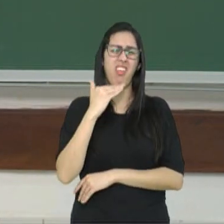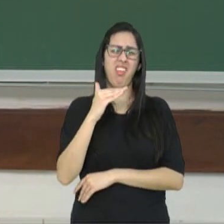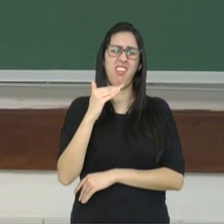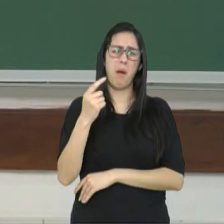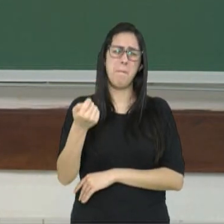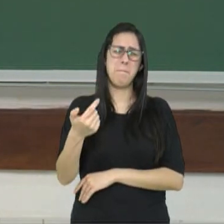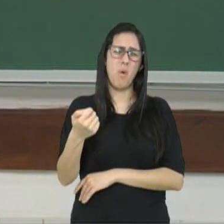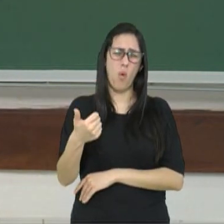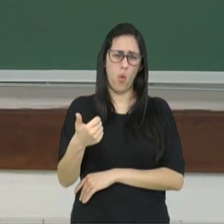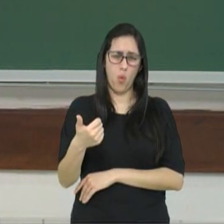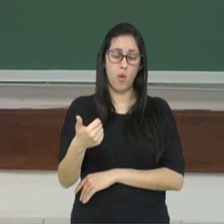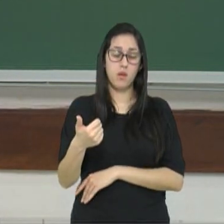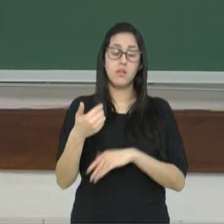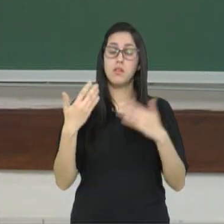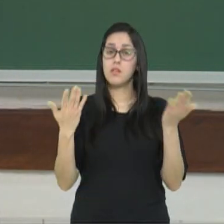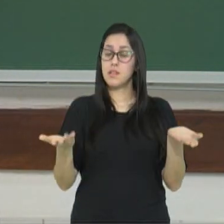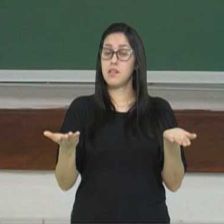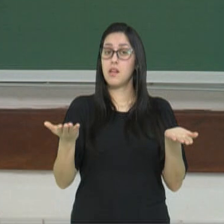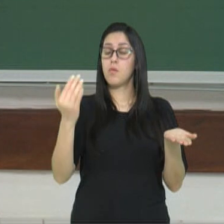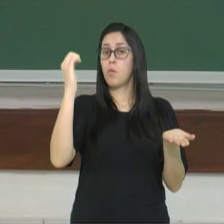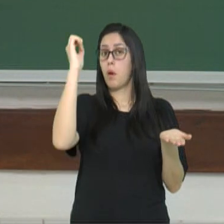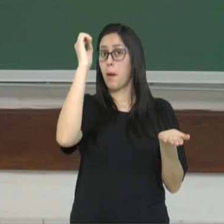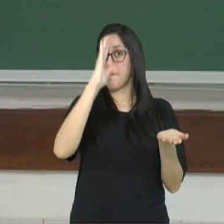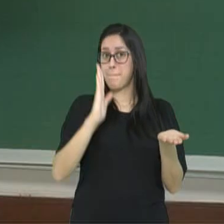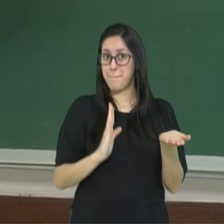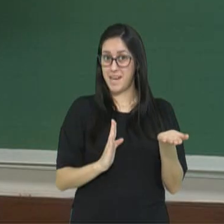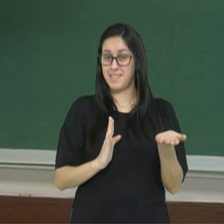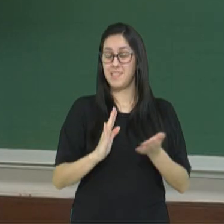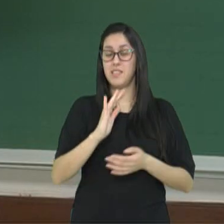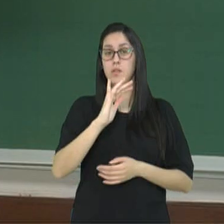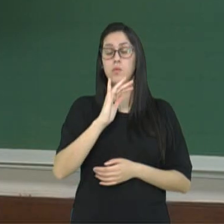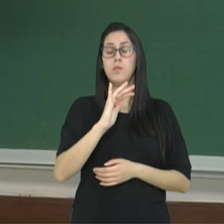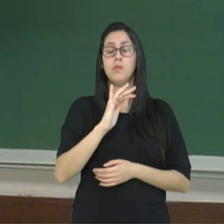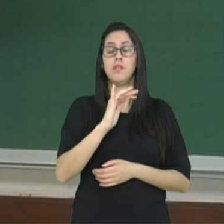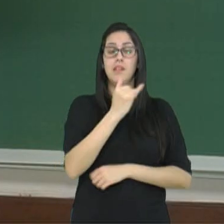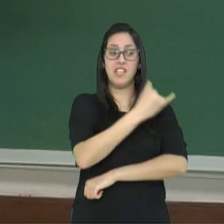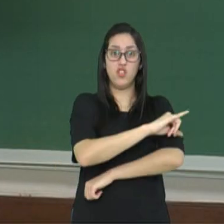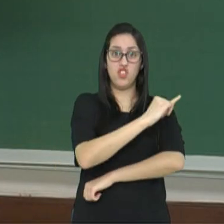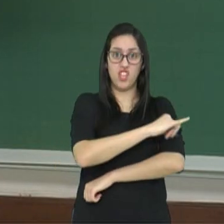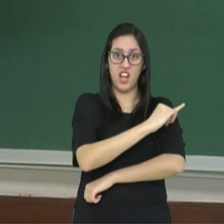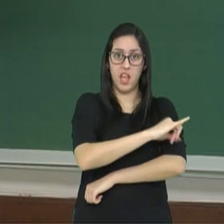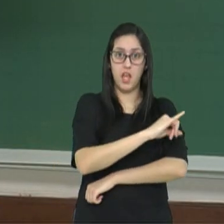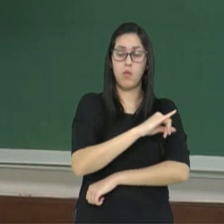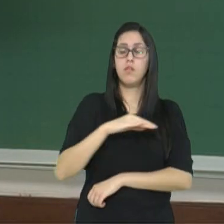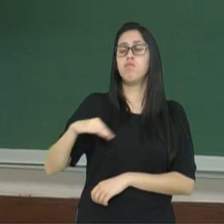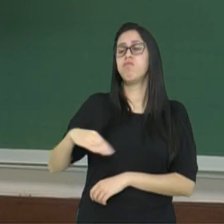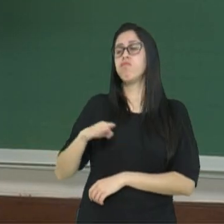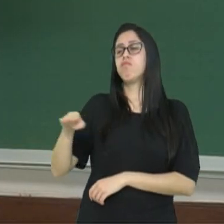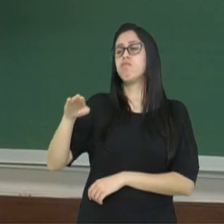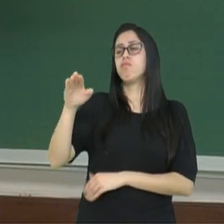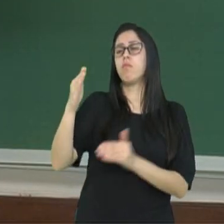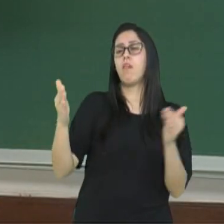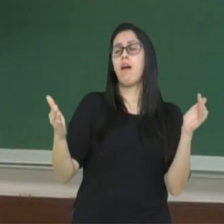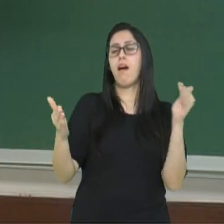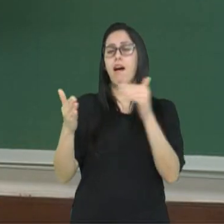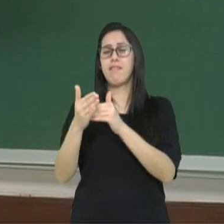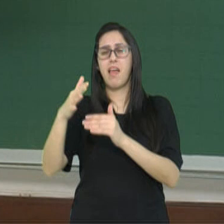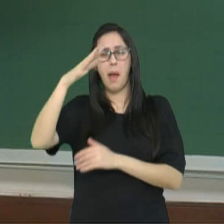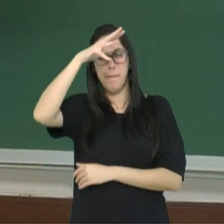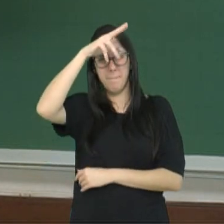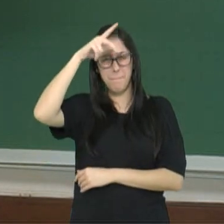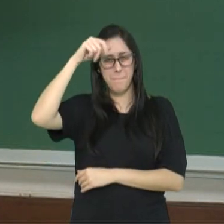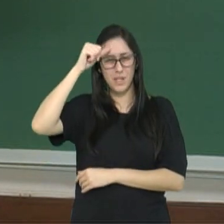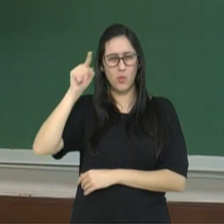região. Então, para o Brasil, para o Império Brasileiro, sair do Rio de Janeiro e tentar chegar até a capital da província do Mato